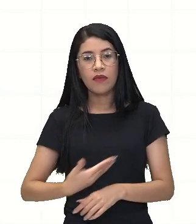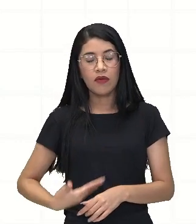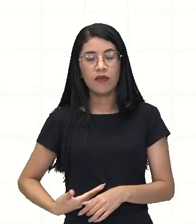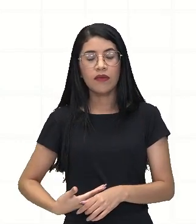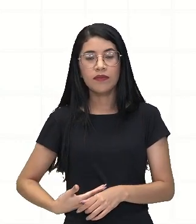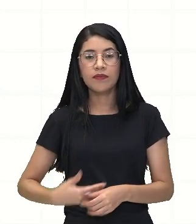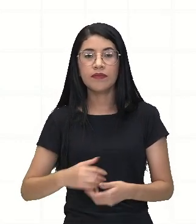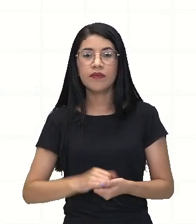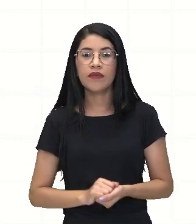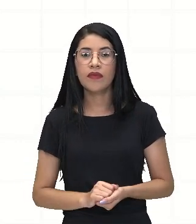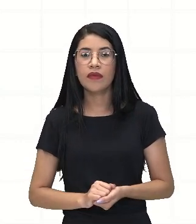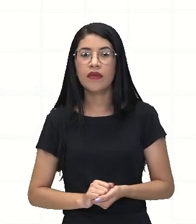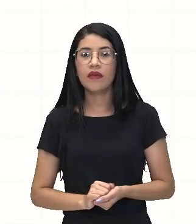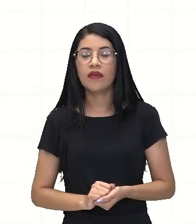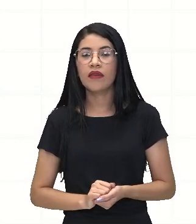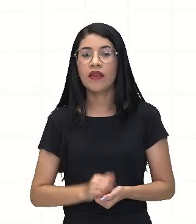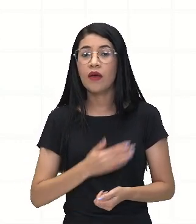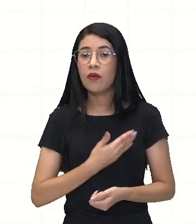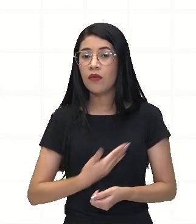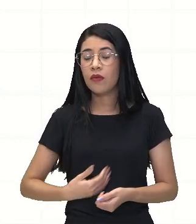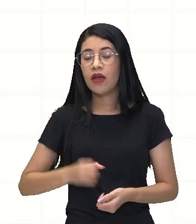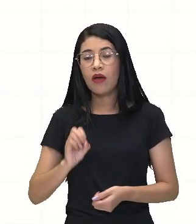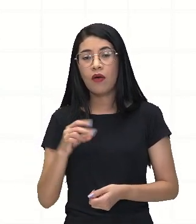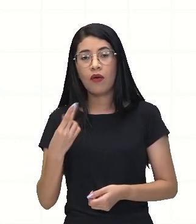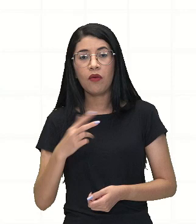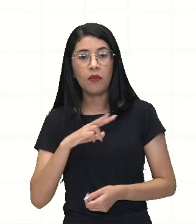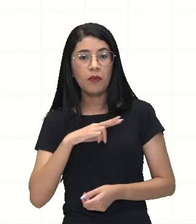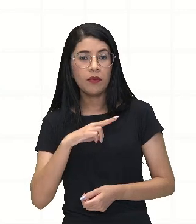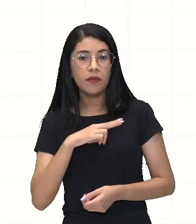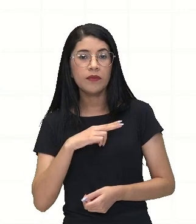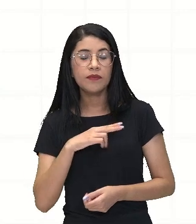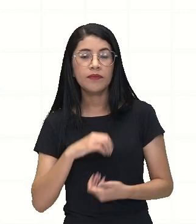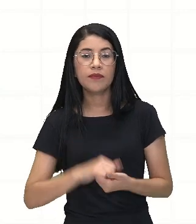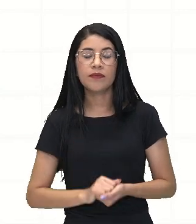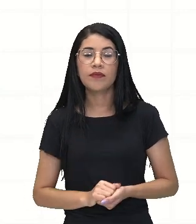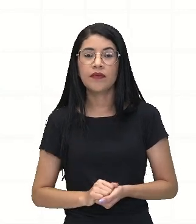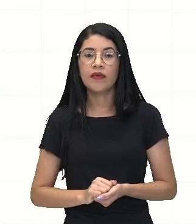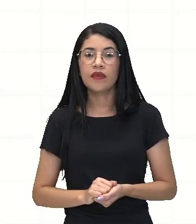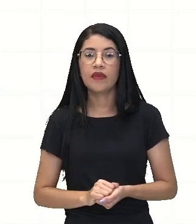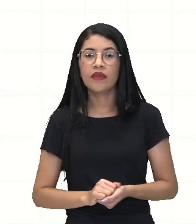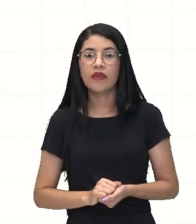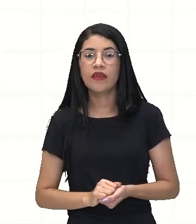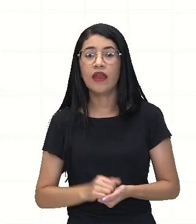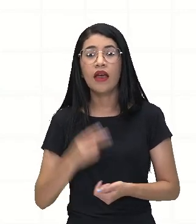que umas delas podem ser públicas ou privadas, tá? A